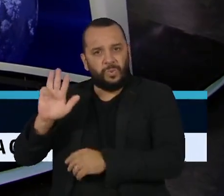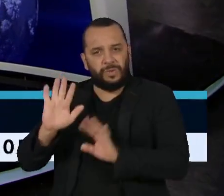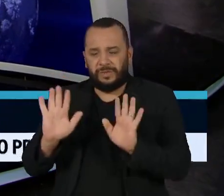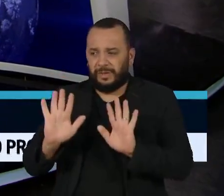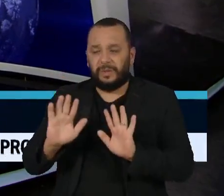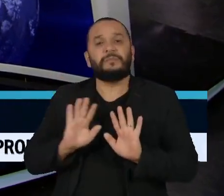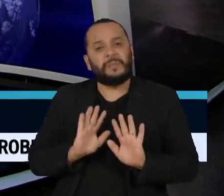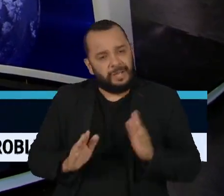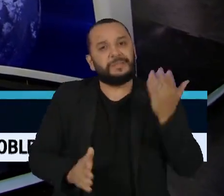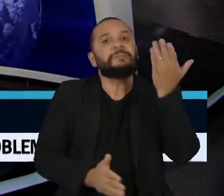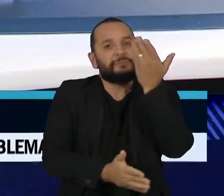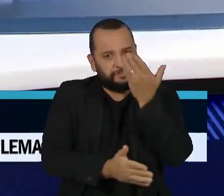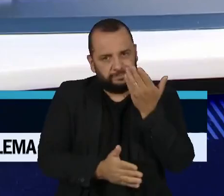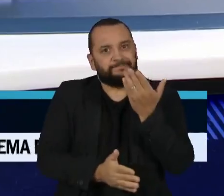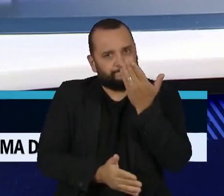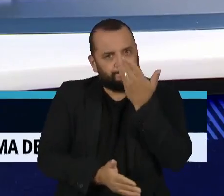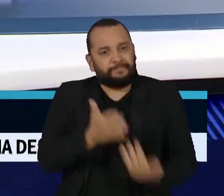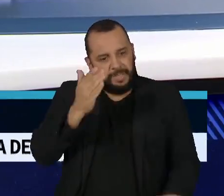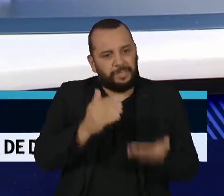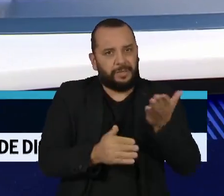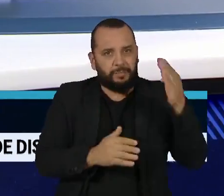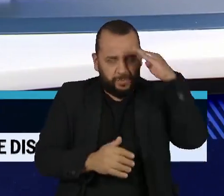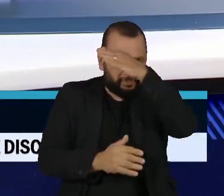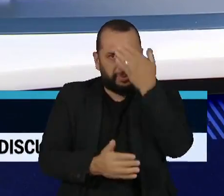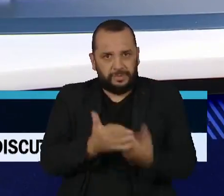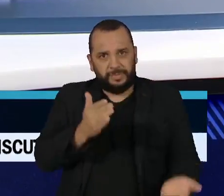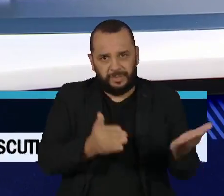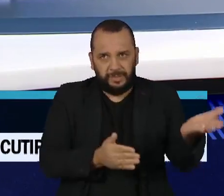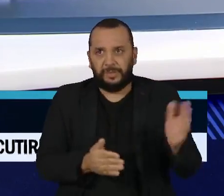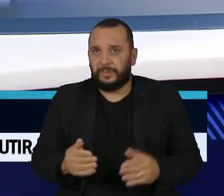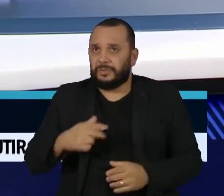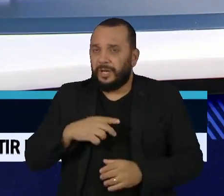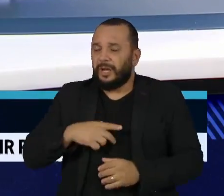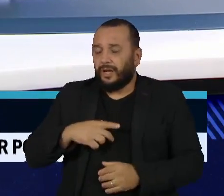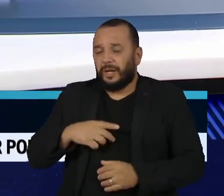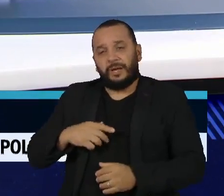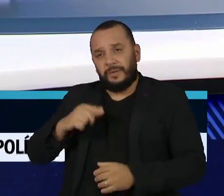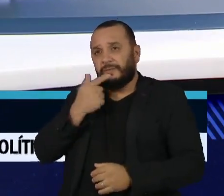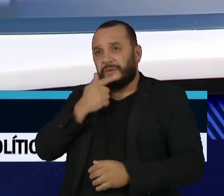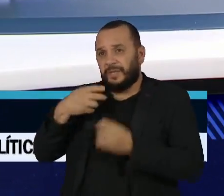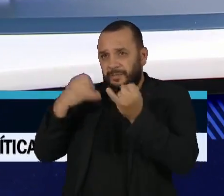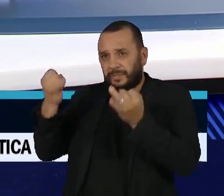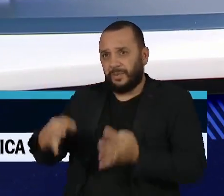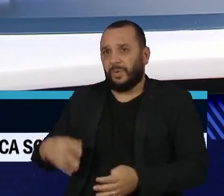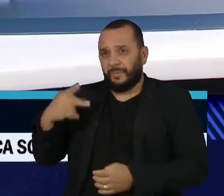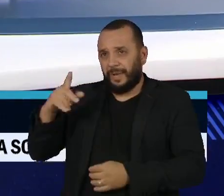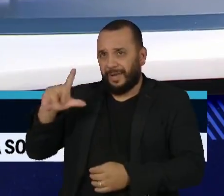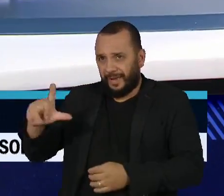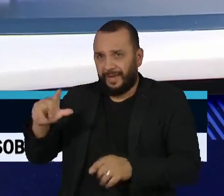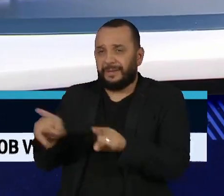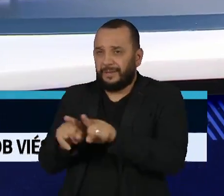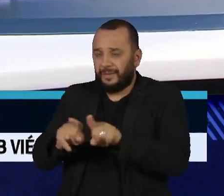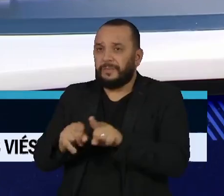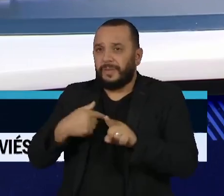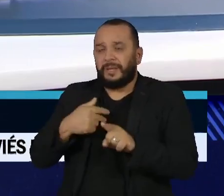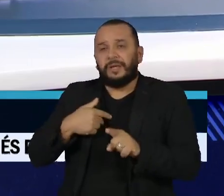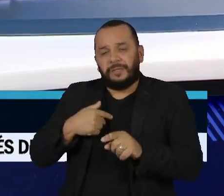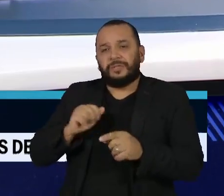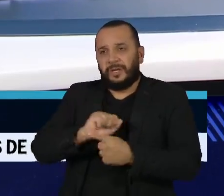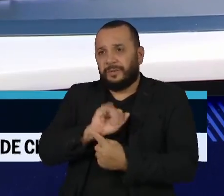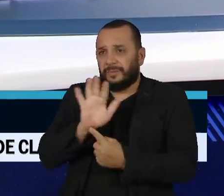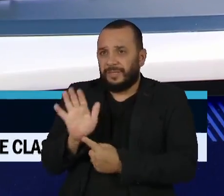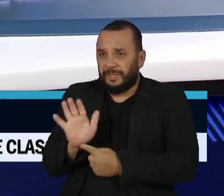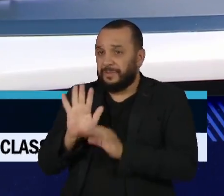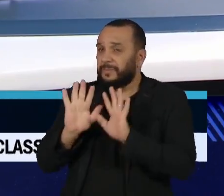de Bolsonaro. O Vila já citou os números do PL e do Republicanos. Eu queria citar aqui os do PP, do Ciro Nogueira, que